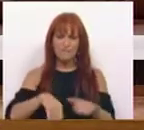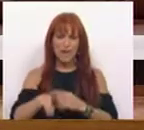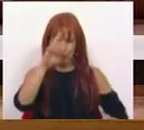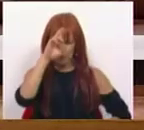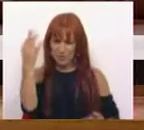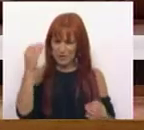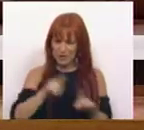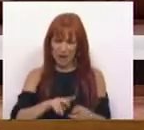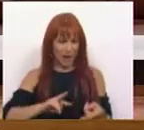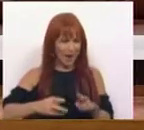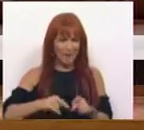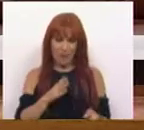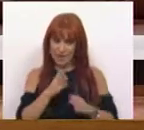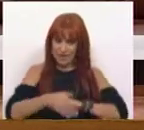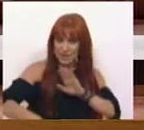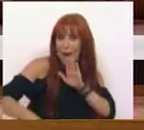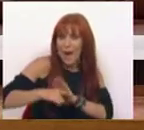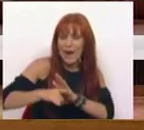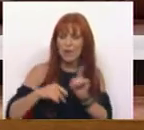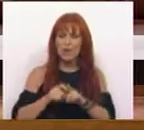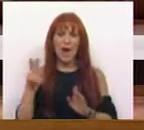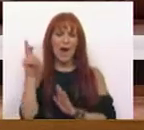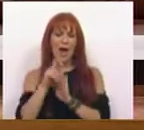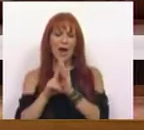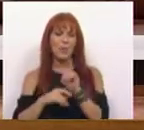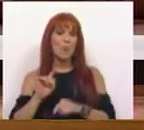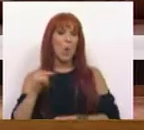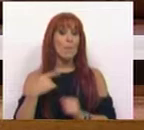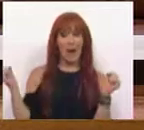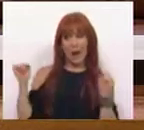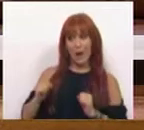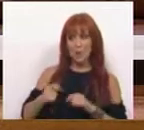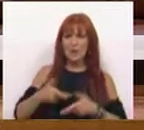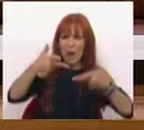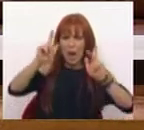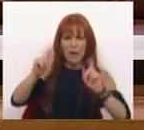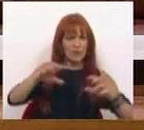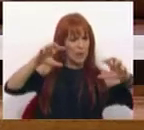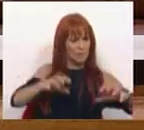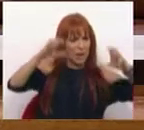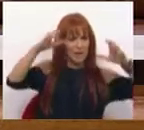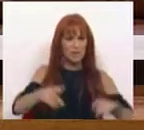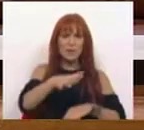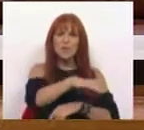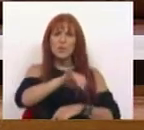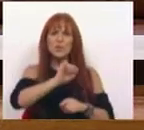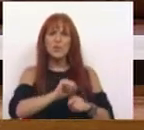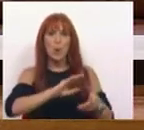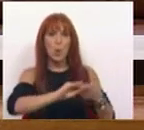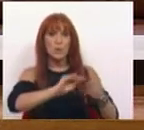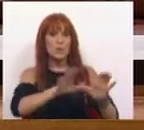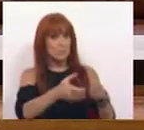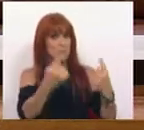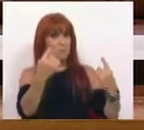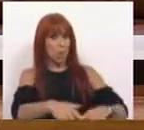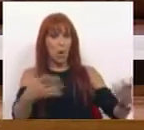um esforço para alterar por via legislativa as regras que haviam sido acordadas livremente pelas partes no âmbito da